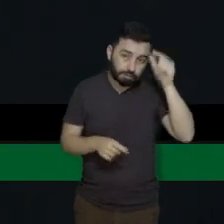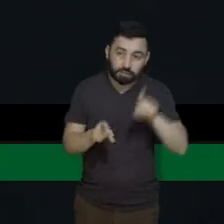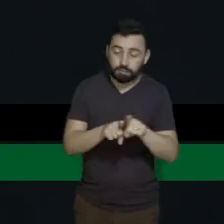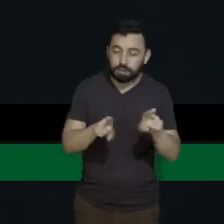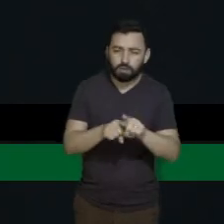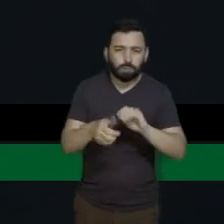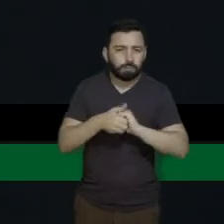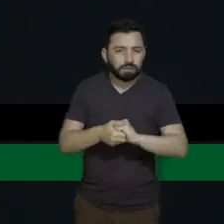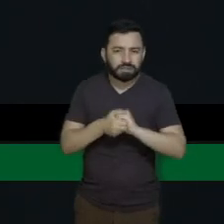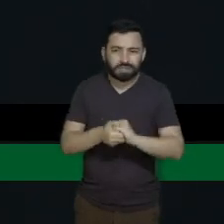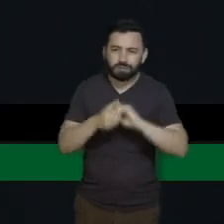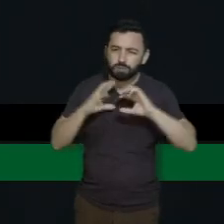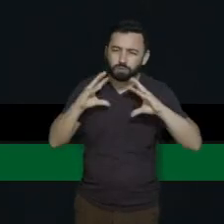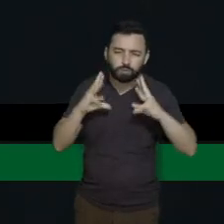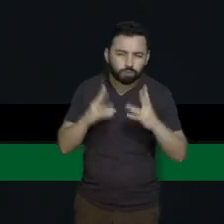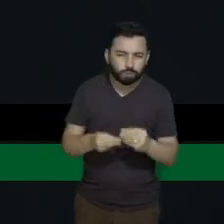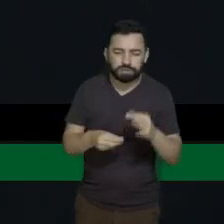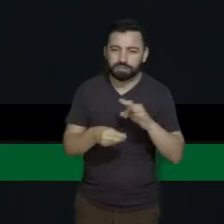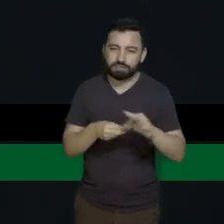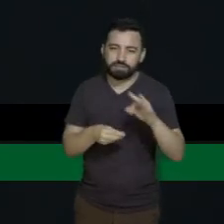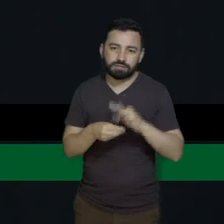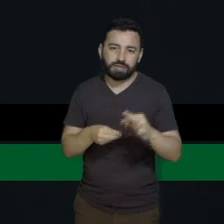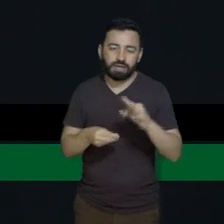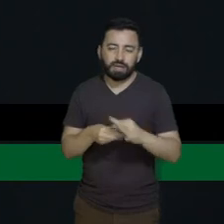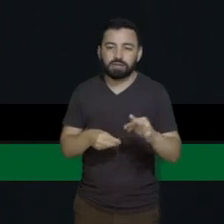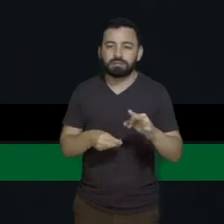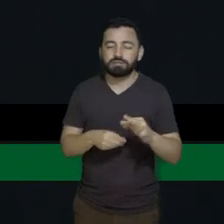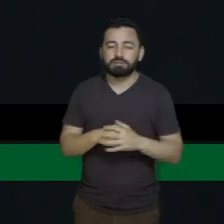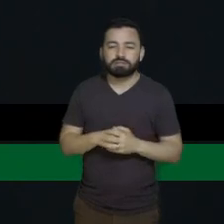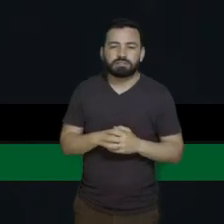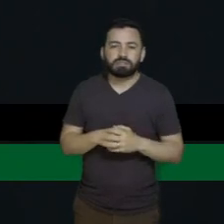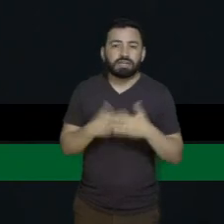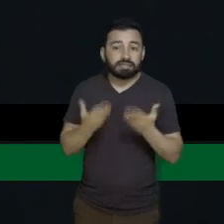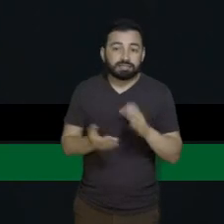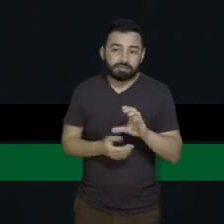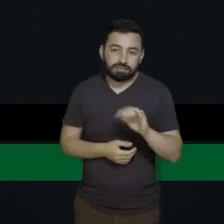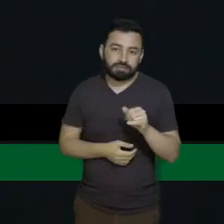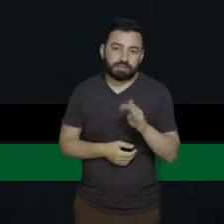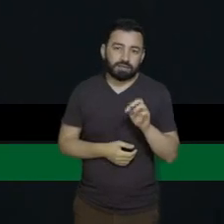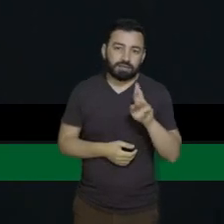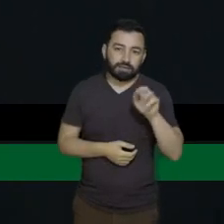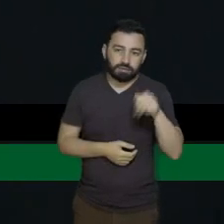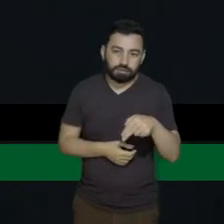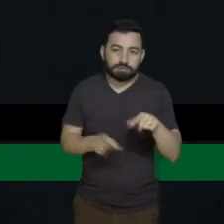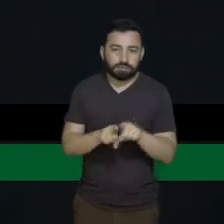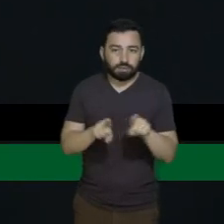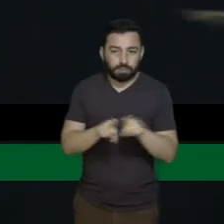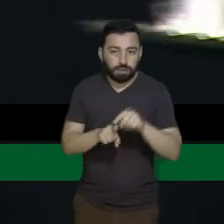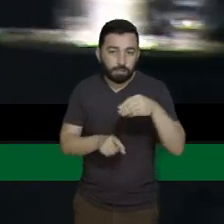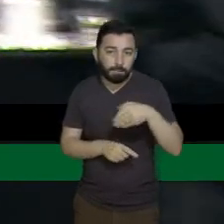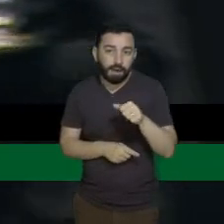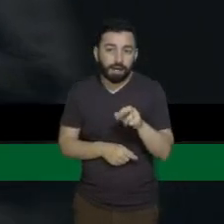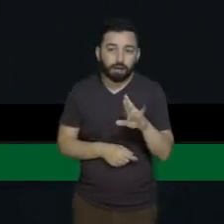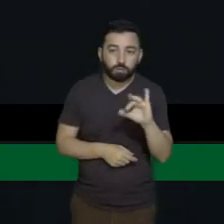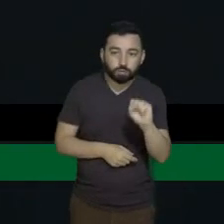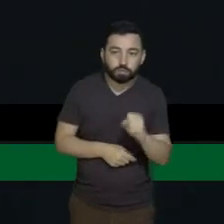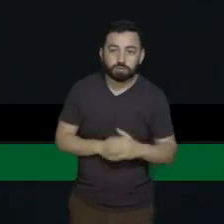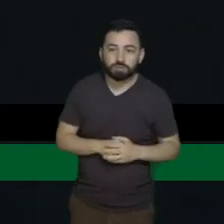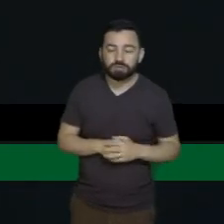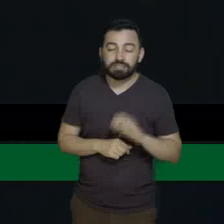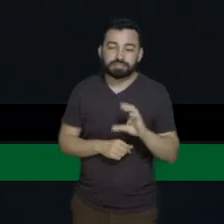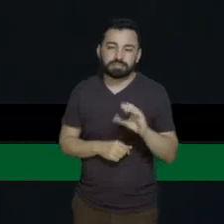as entidades, Ivo Alberto, que vi aqui do CITRAN, o Marcos, a SIC,